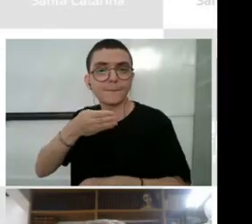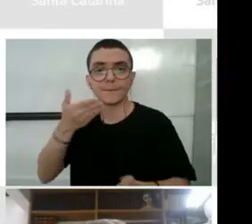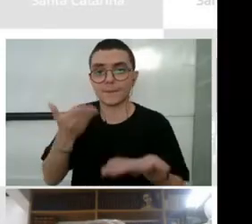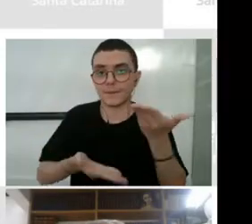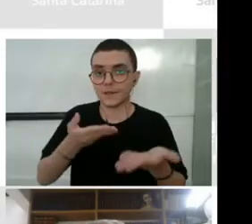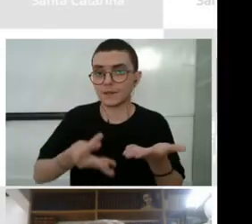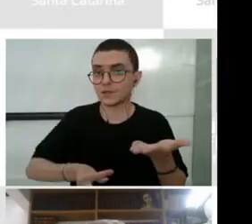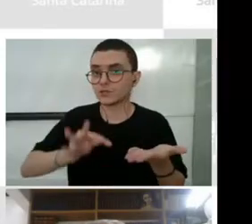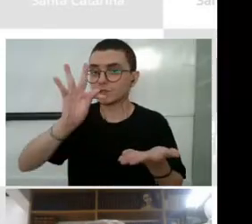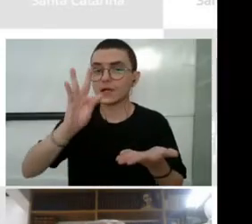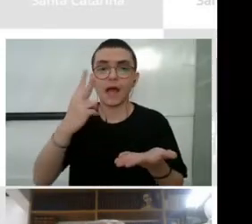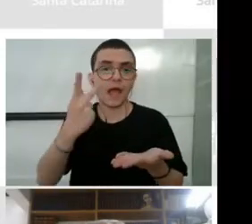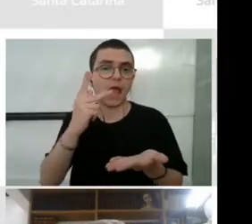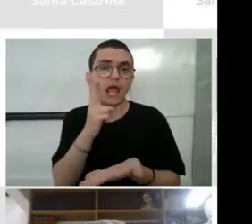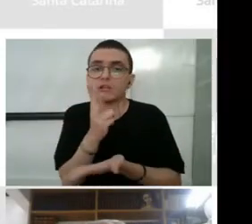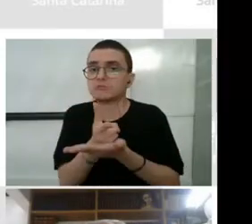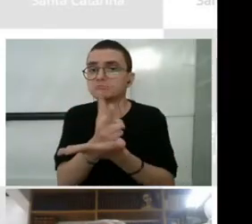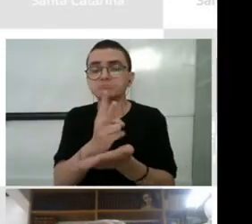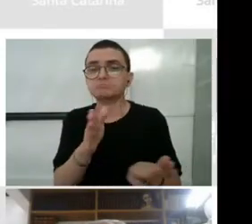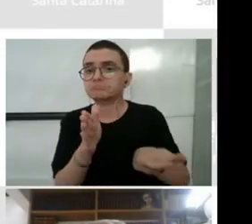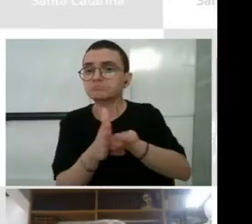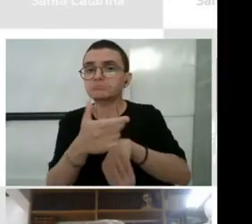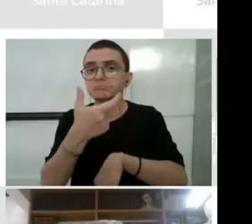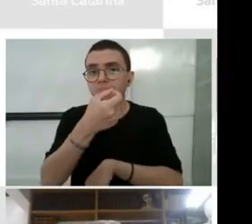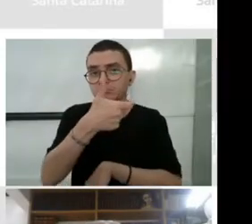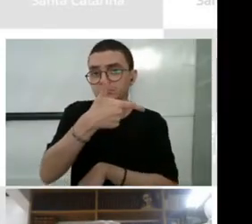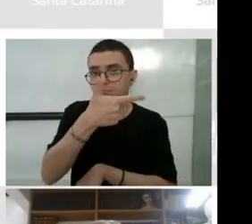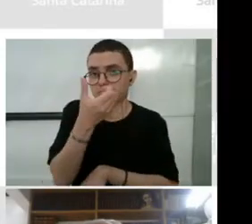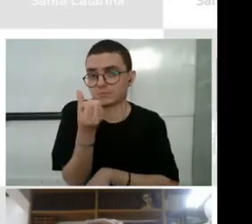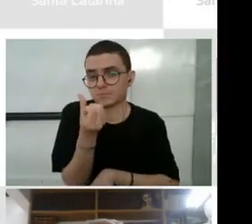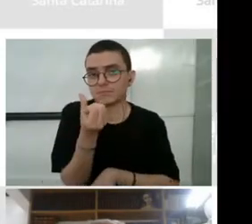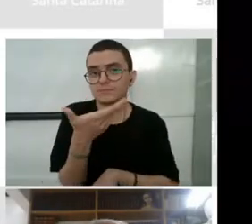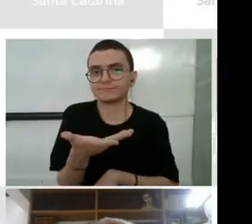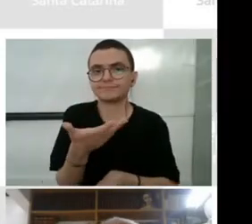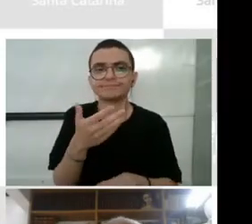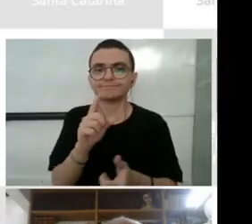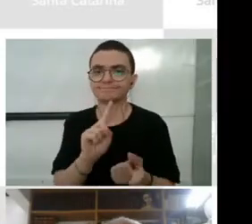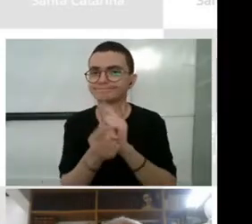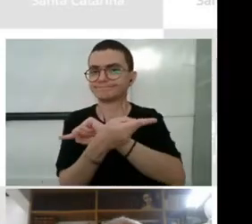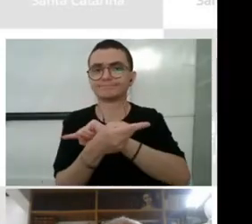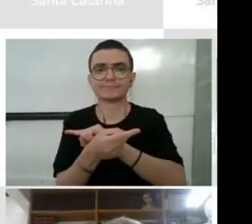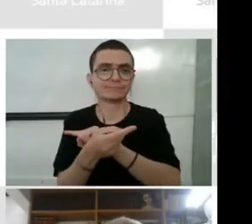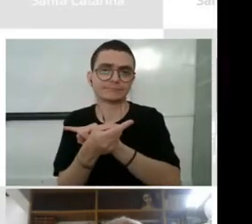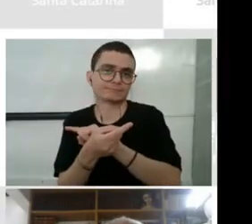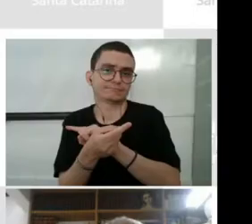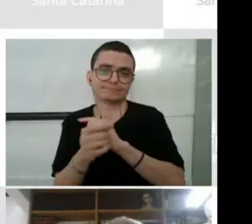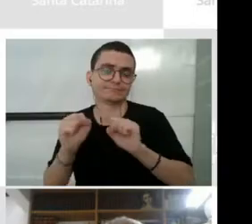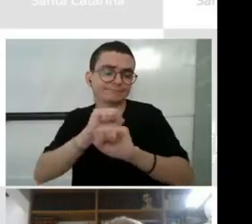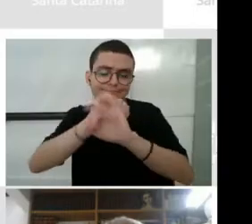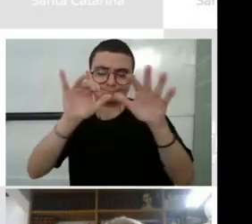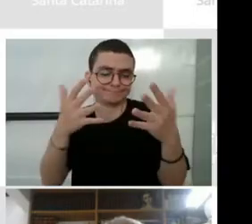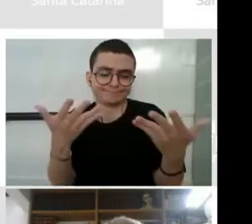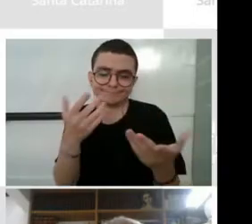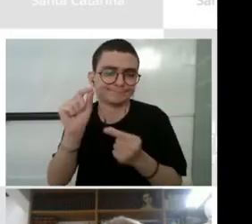ele permanece mais ou menos até 2026 na mesma situação, ou seja, contrariando claramente, então,